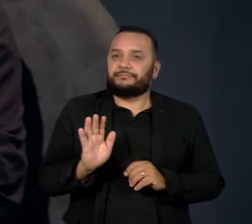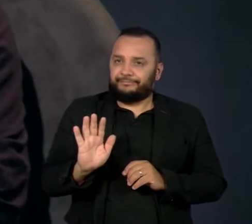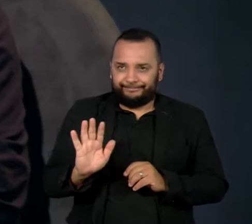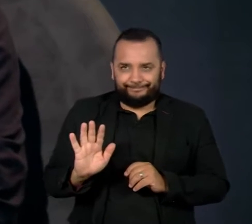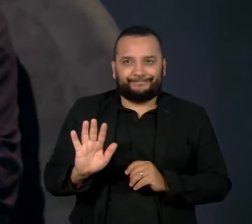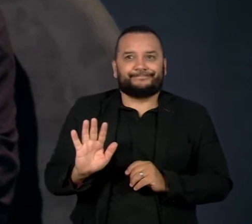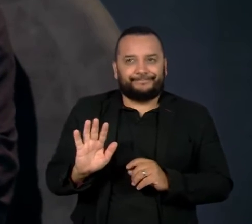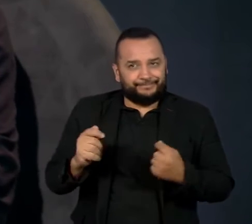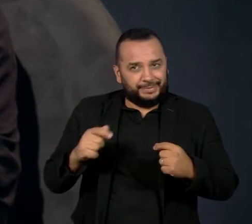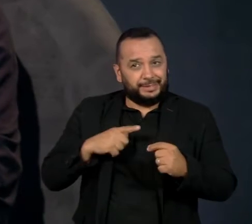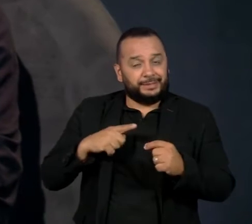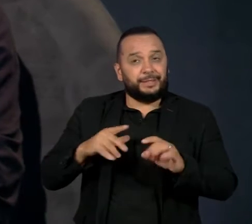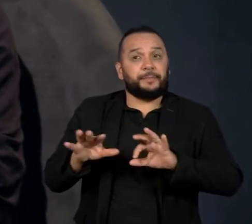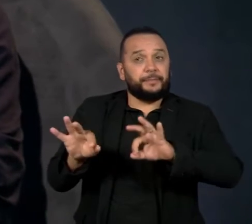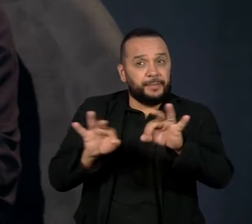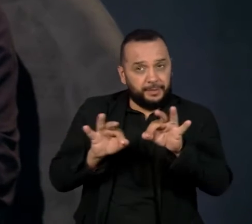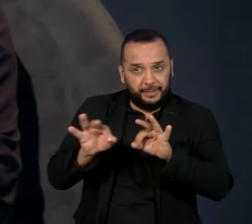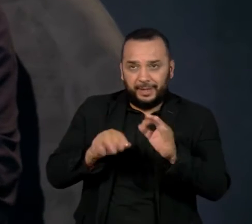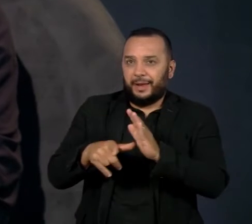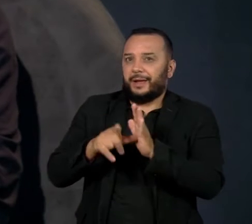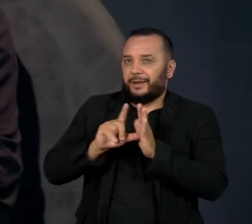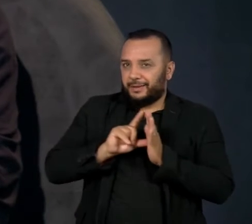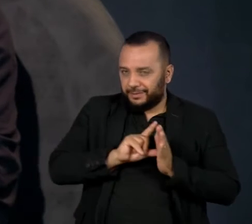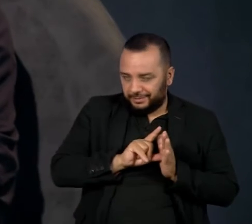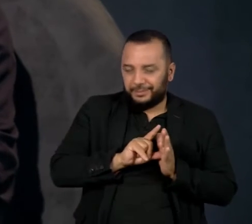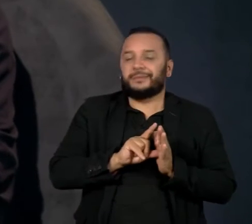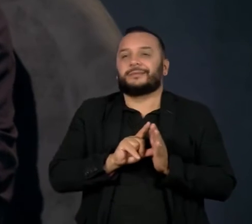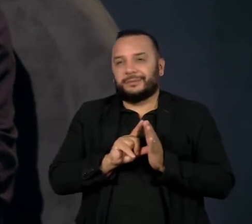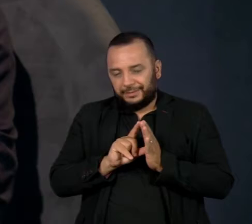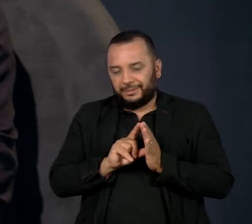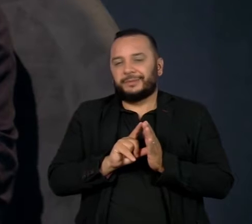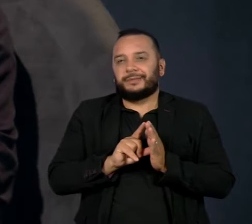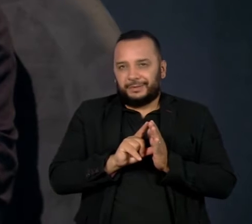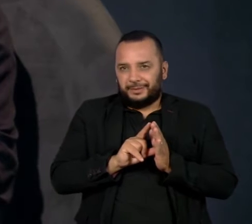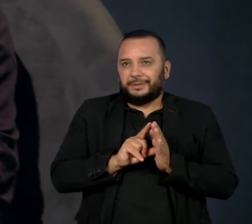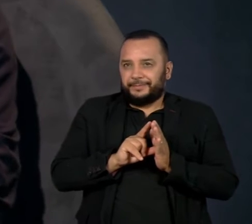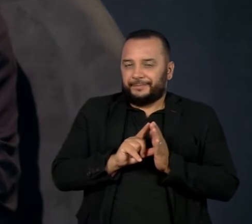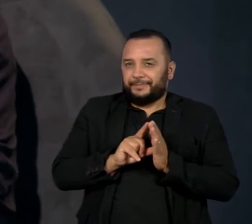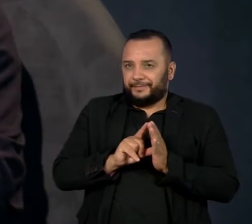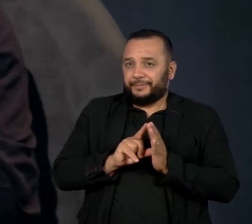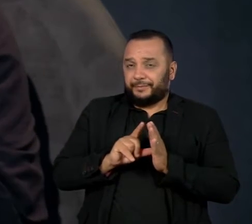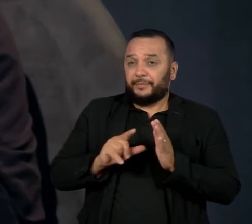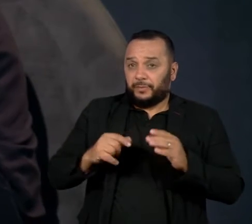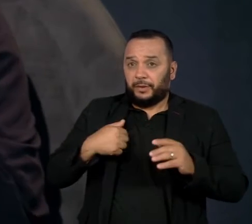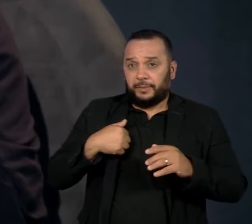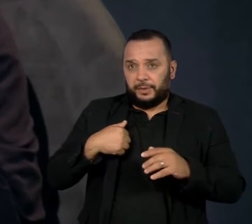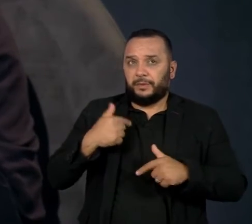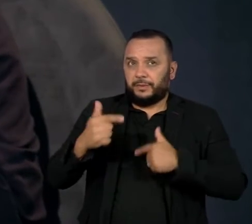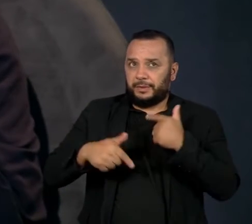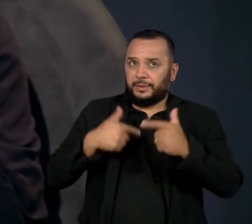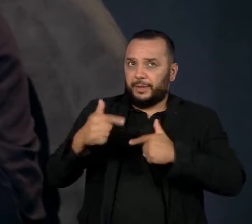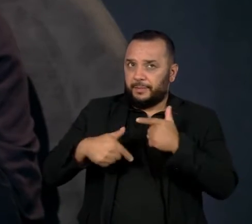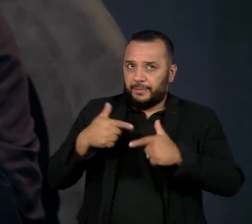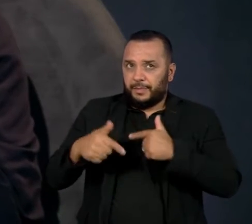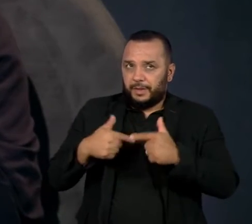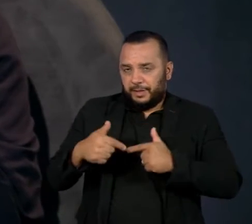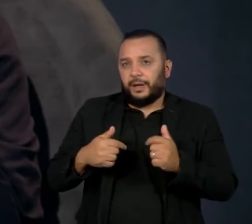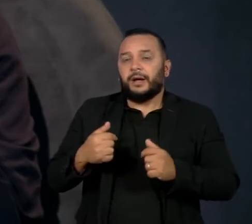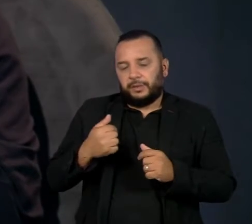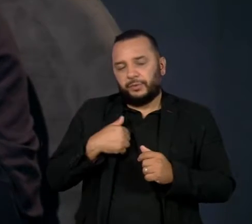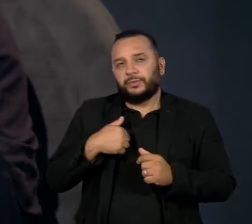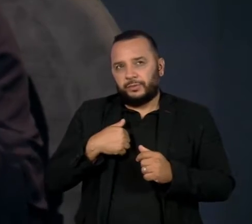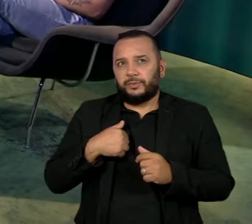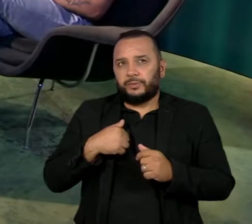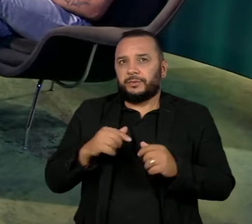precisa de preparo, precisa de organização. O trabalho que eu tenho com a MUC, com aquele ele foi muito